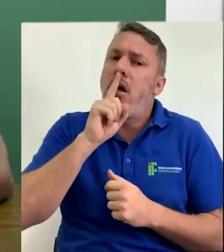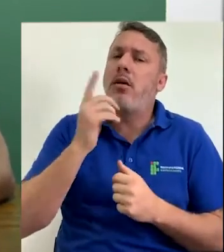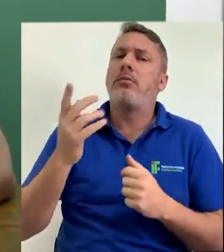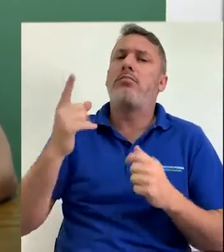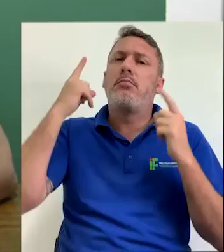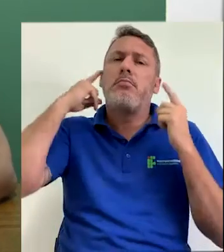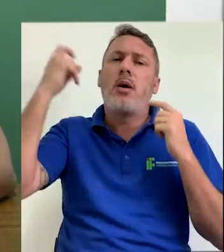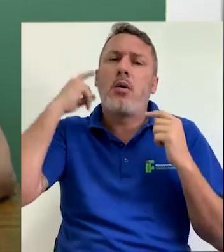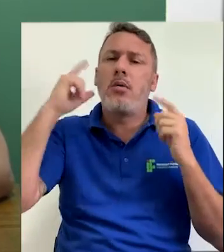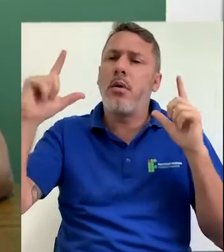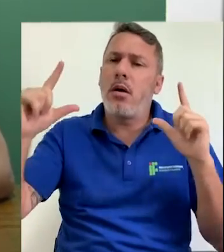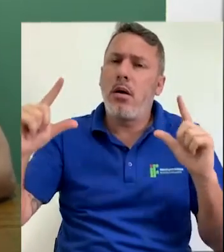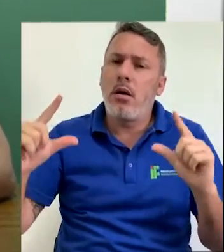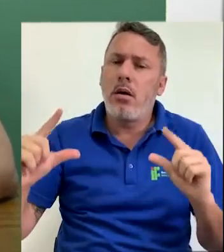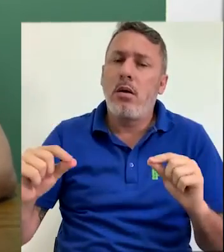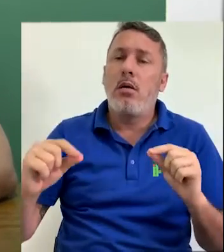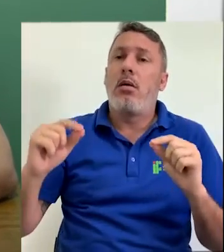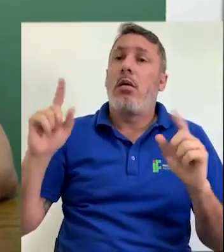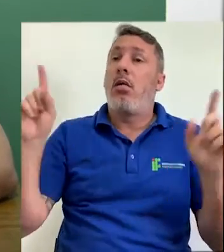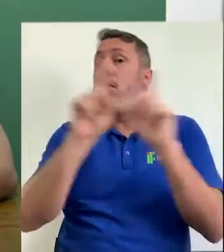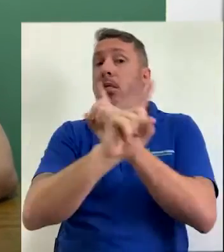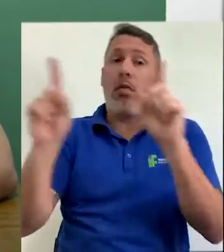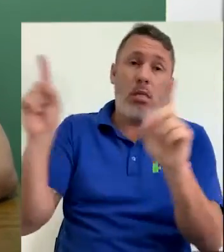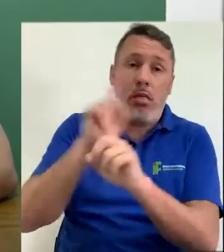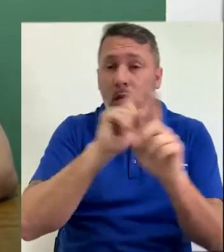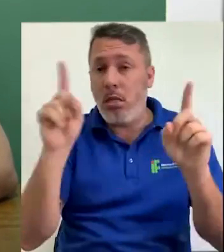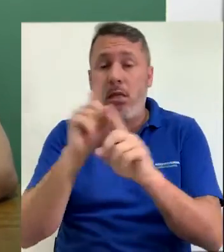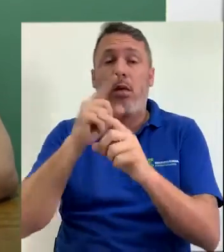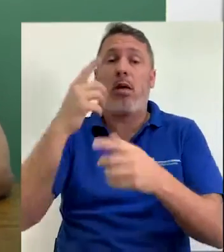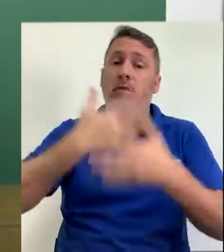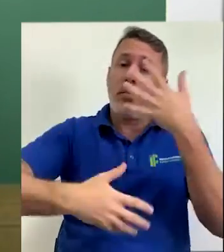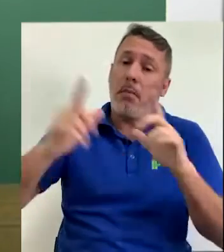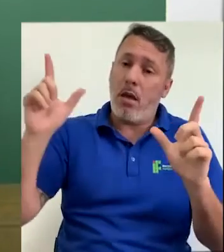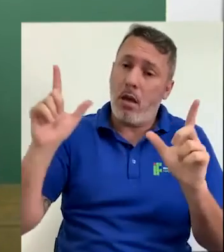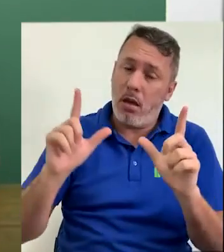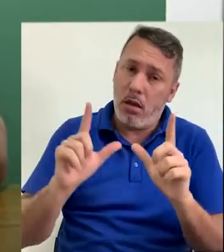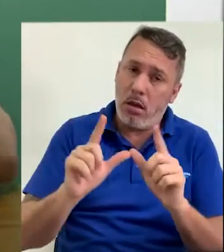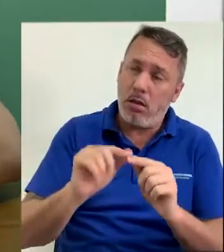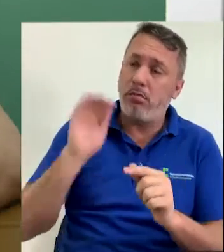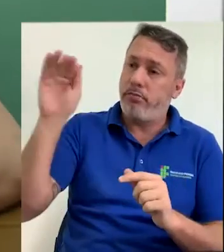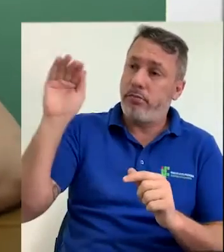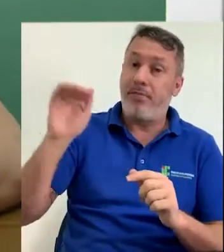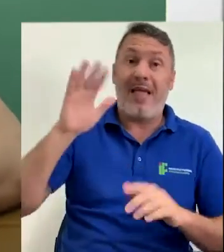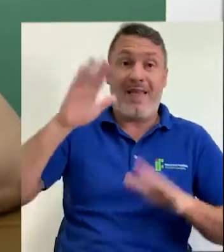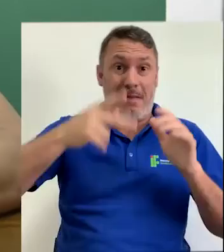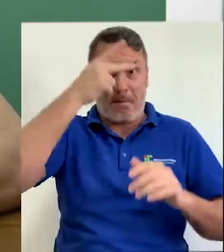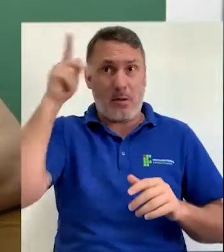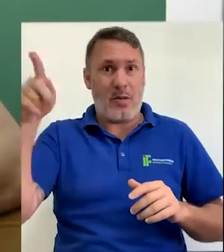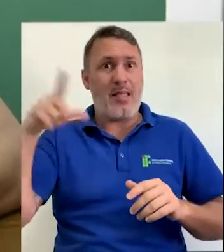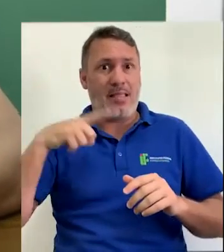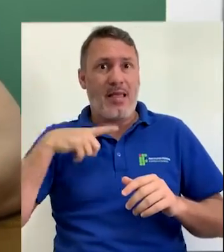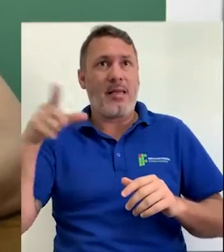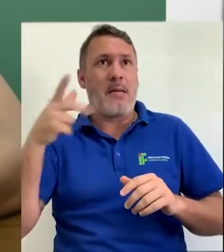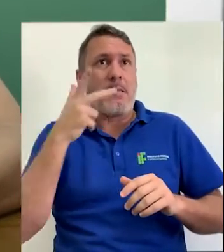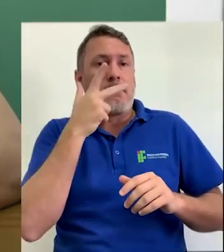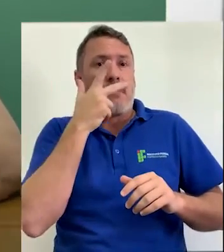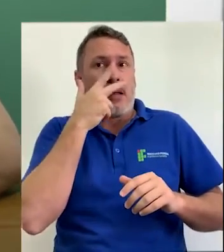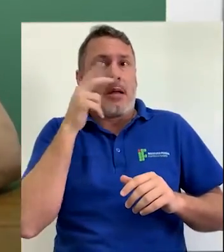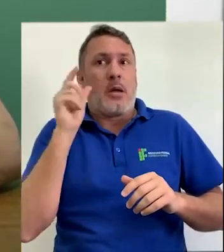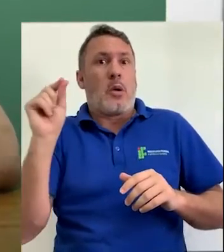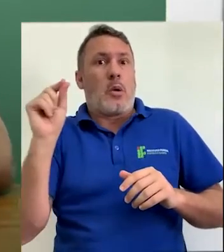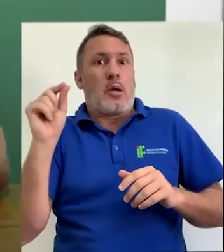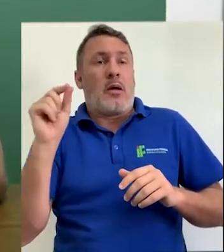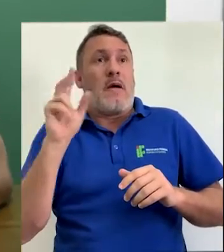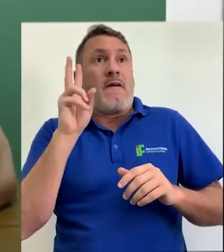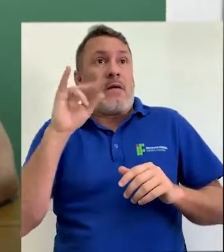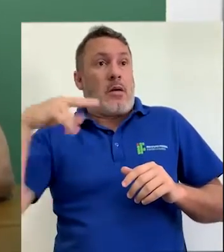silêncio e preciso da compreensão de vocês. A pessoa pode até fazer um movimento para